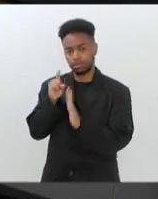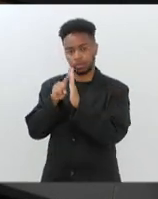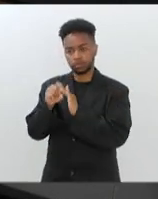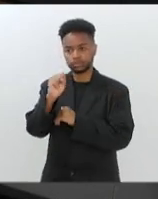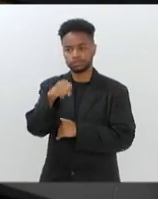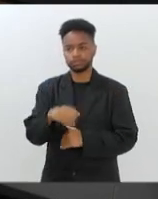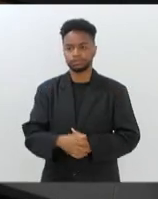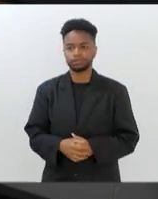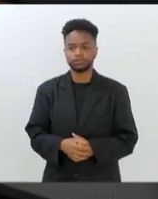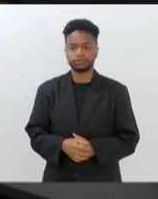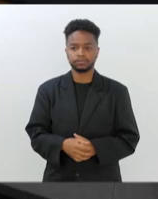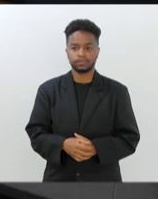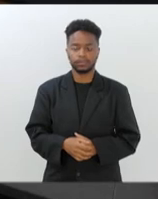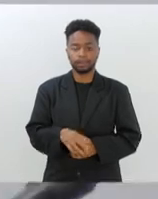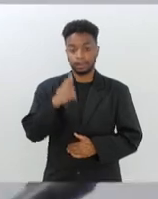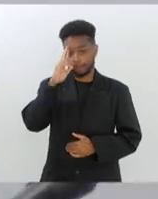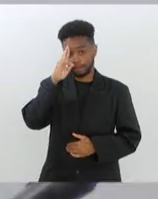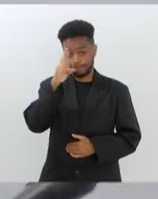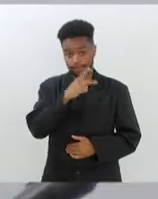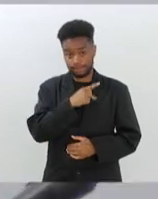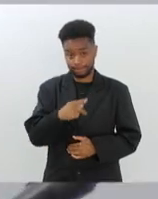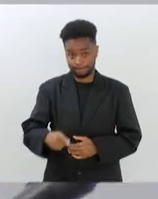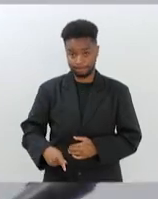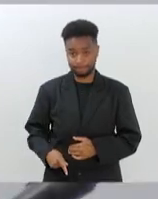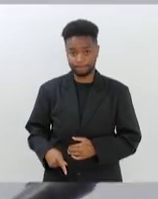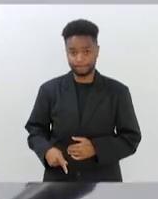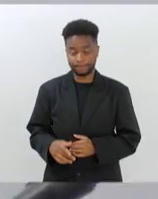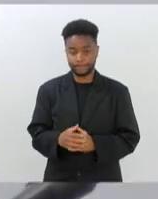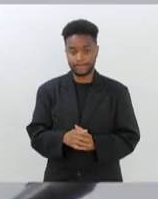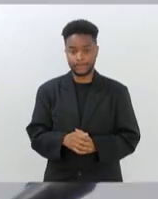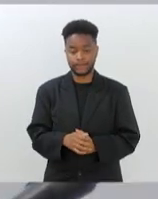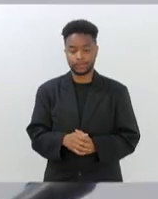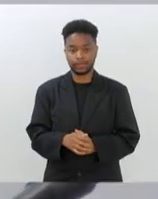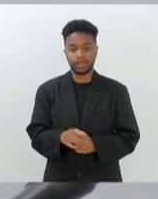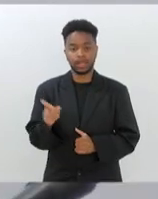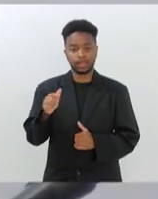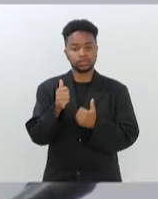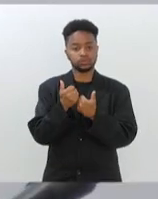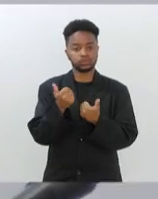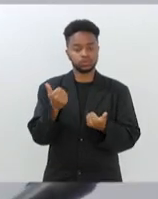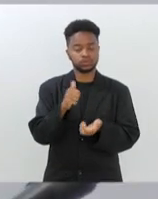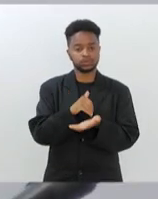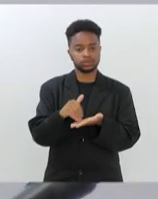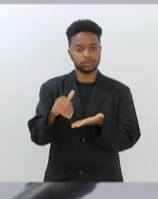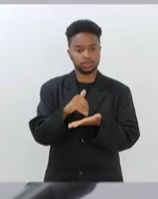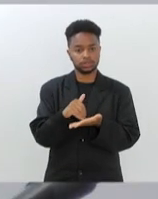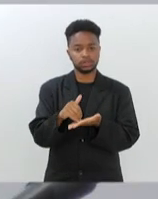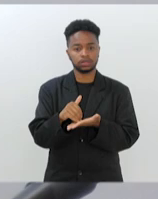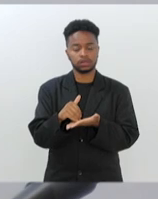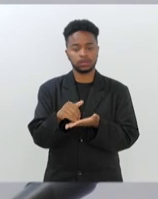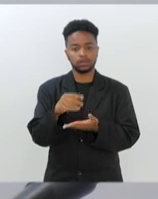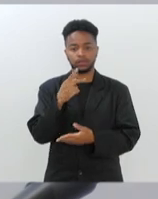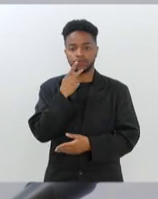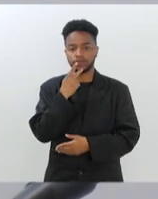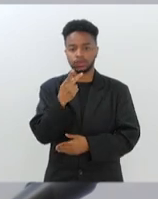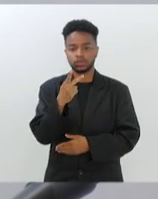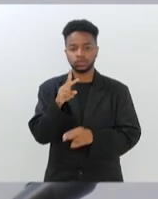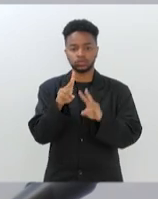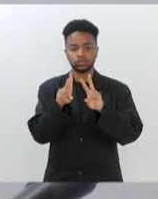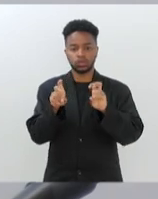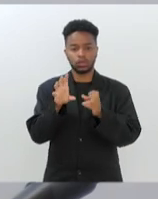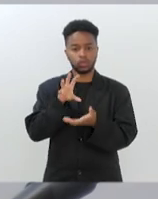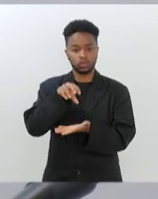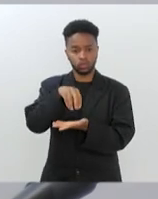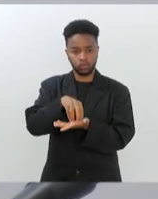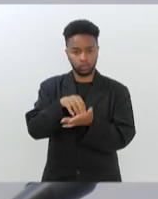sim senhor presidente subsecretário eh faz menção a um tal núcleo